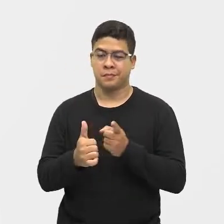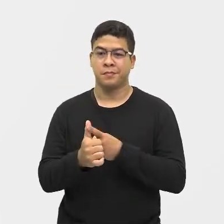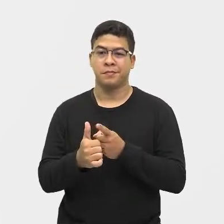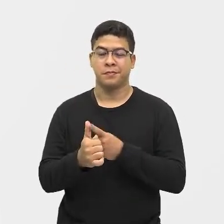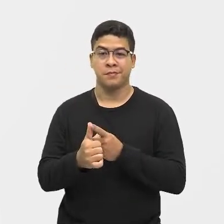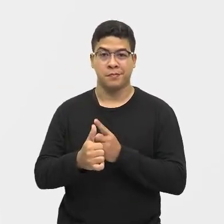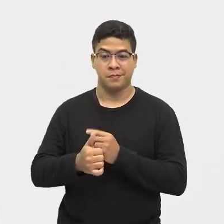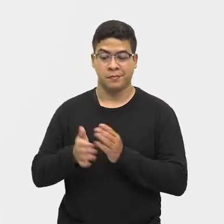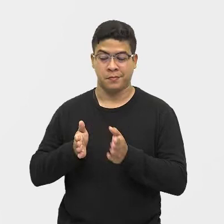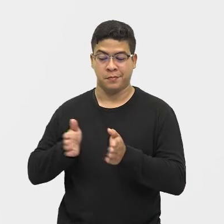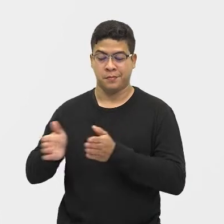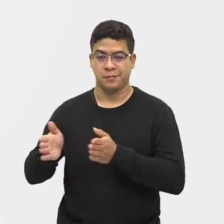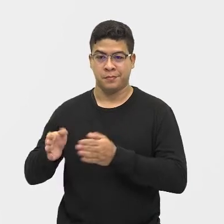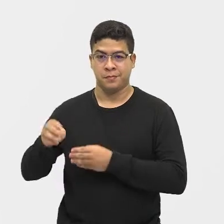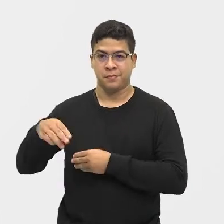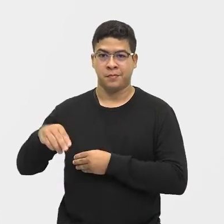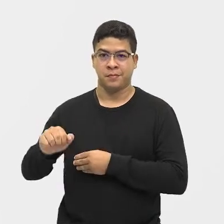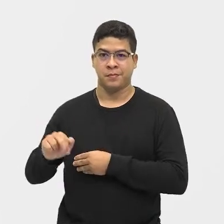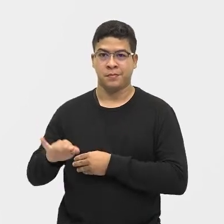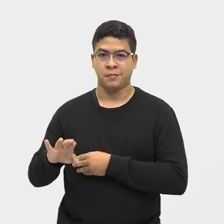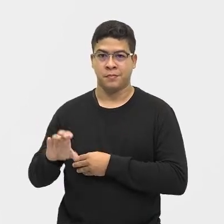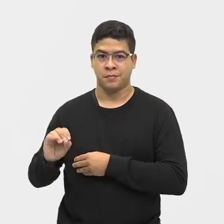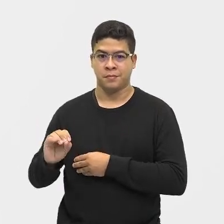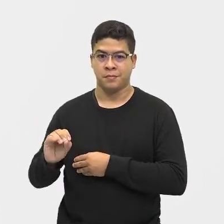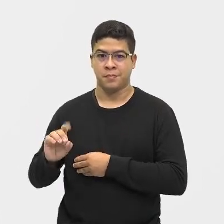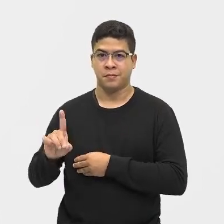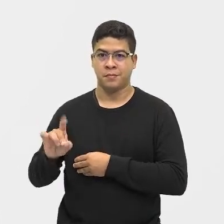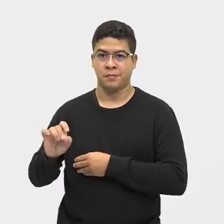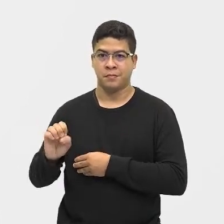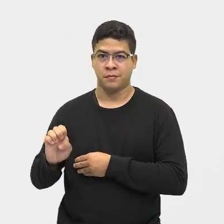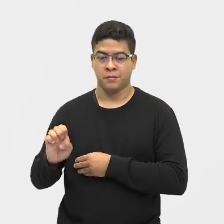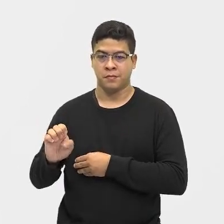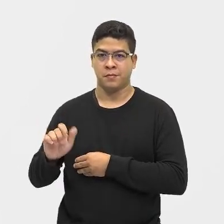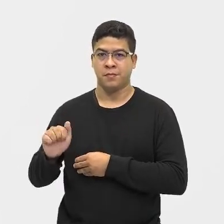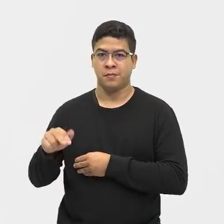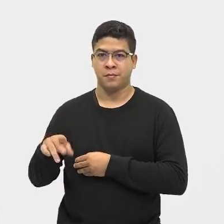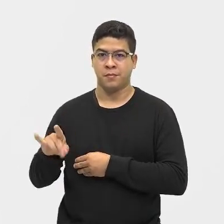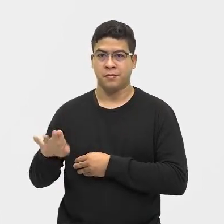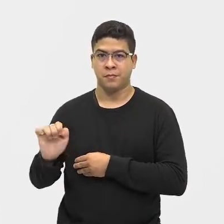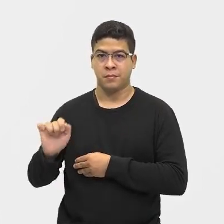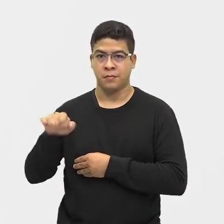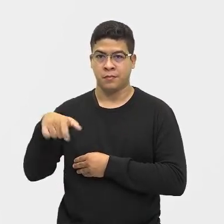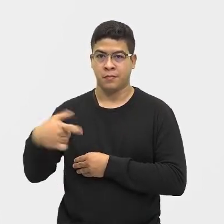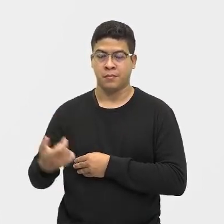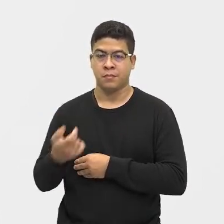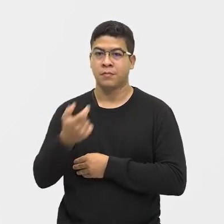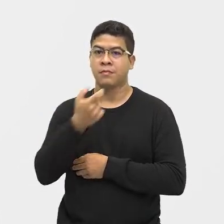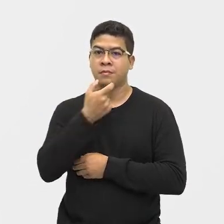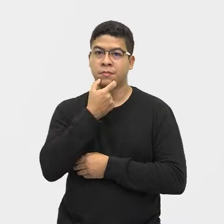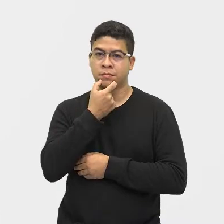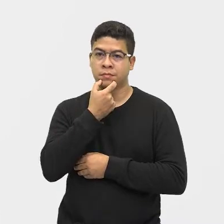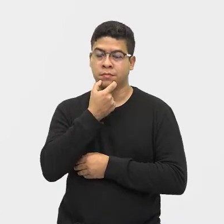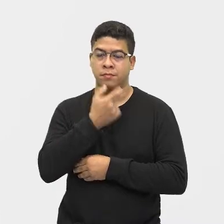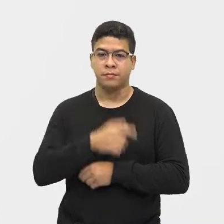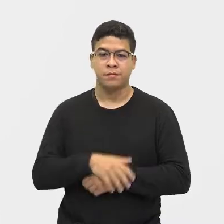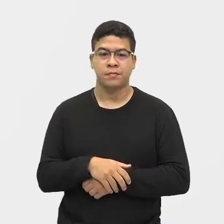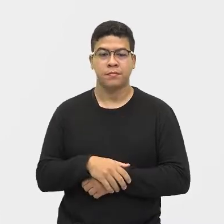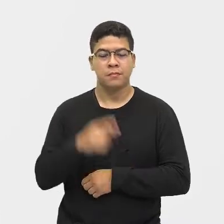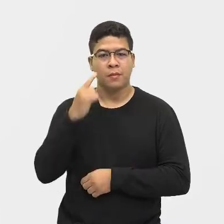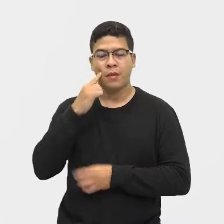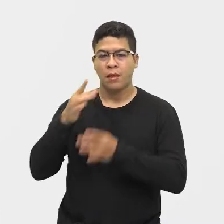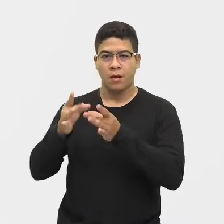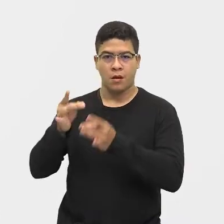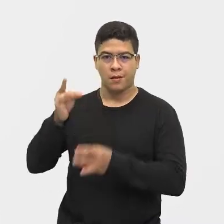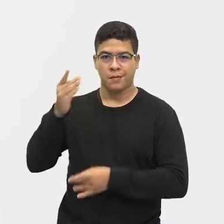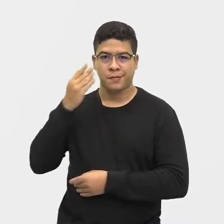fase, Mário de Andrade. Detalhamento, estudo do estilo de produção literária do autor moderno